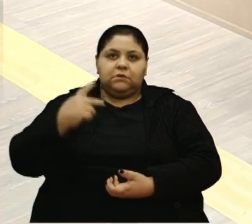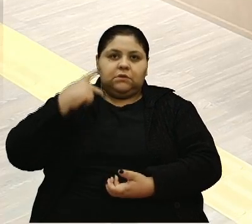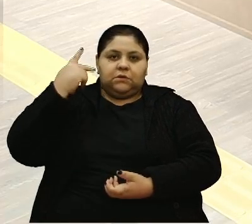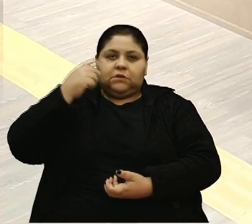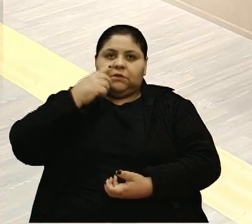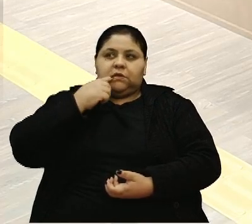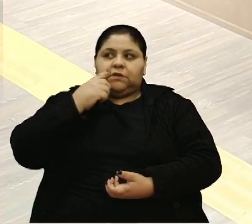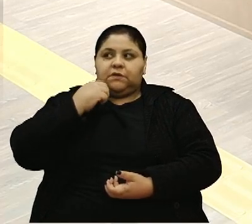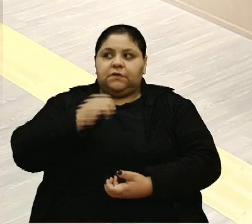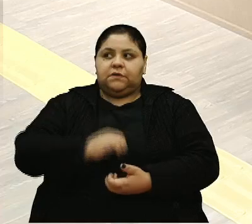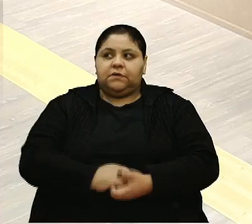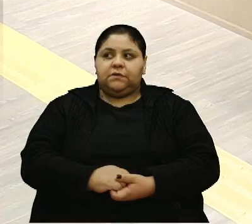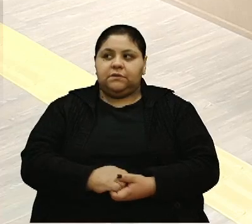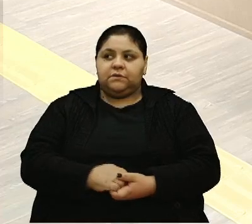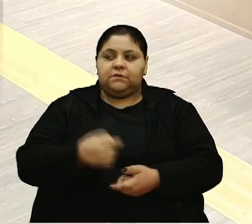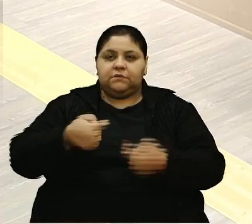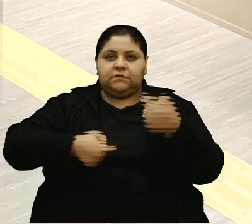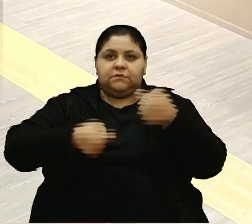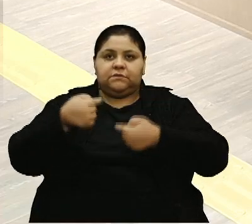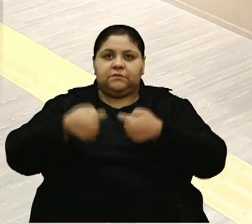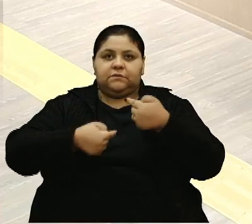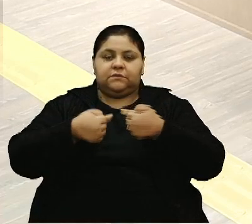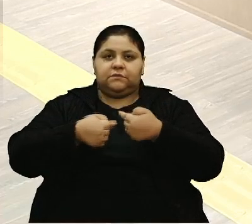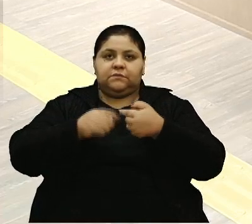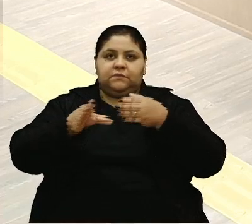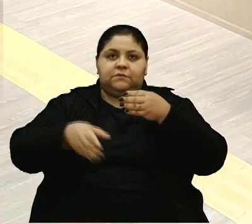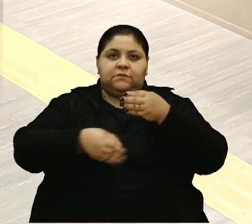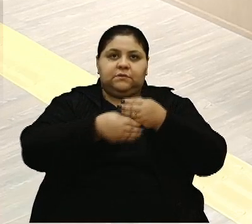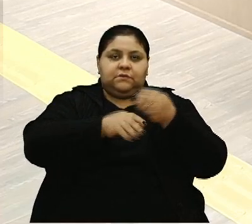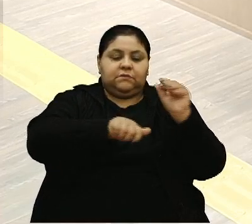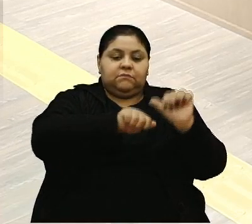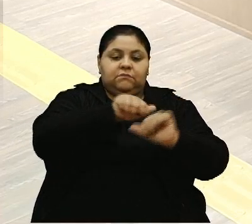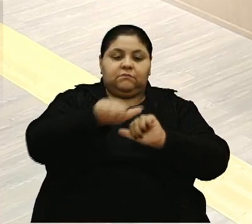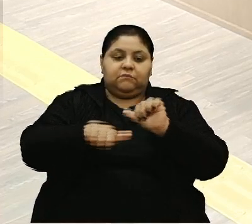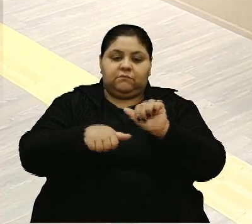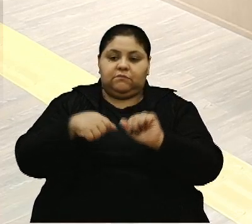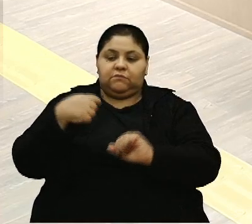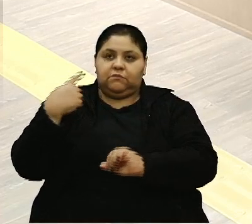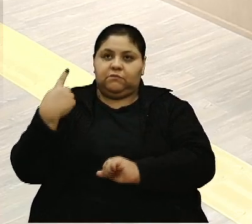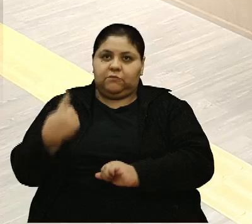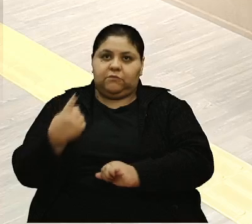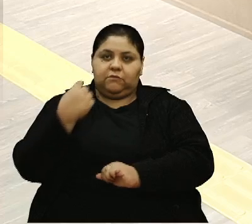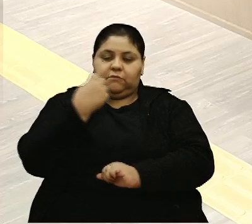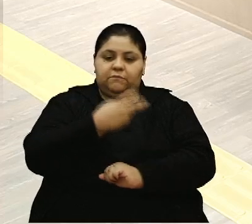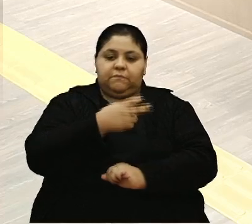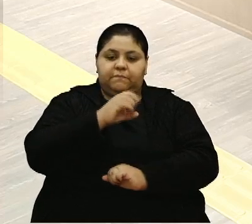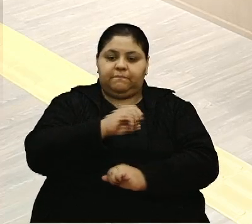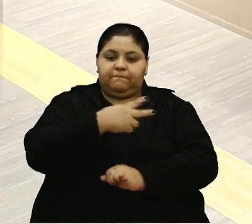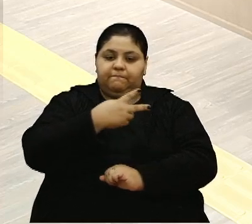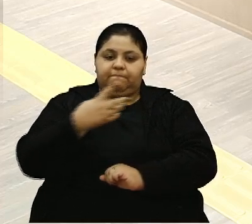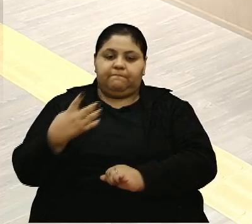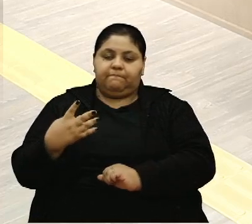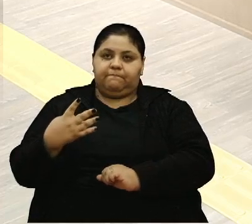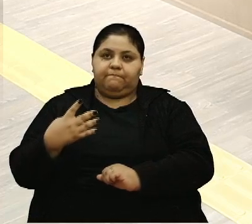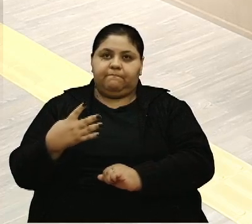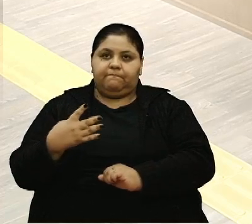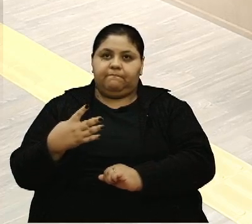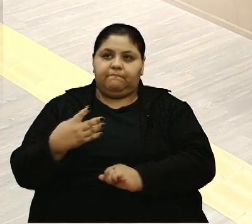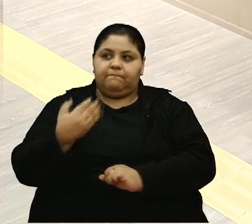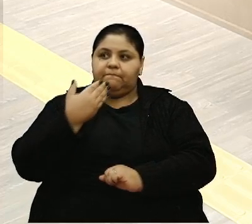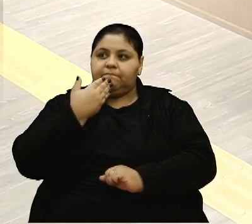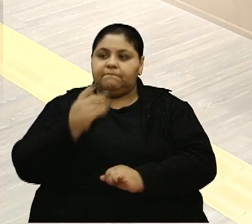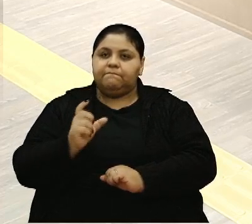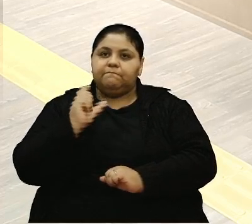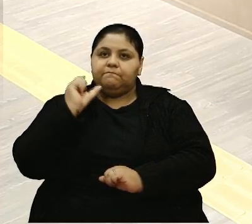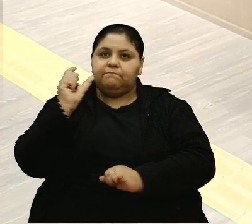Frigieri. Em discussão, a emenda modificativa 1/2024. Peço a